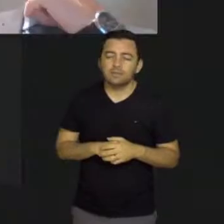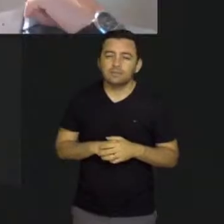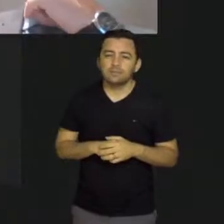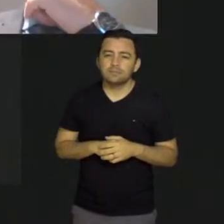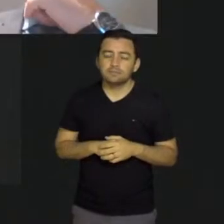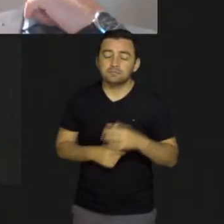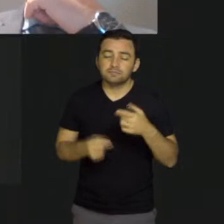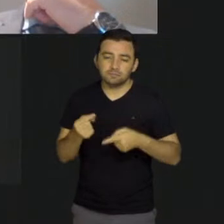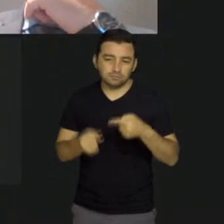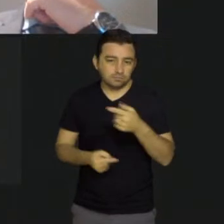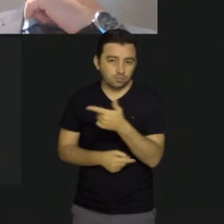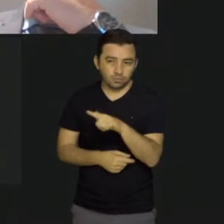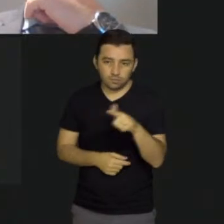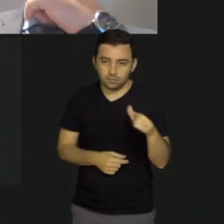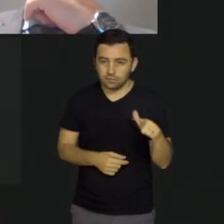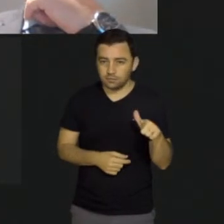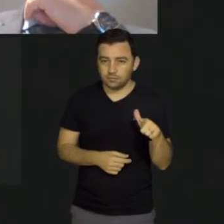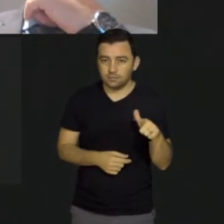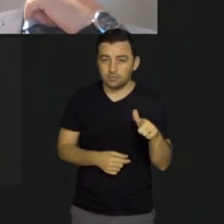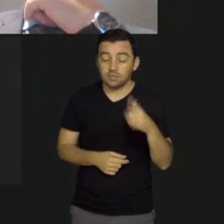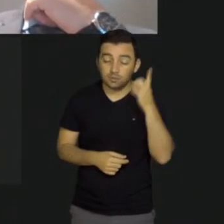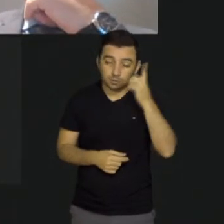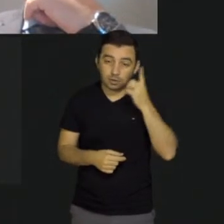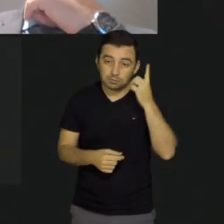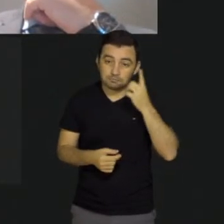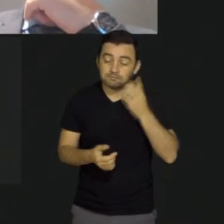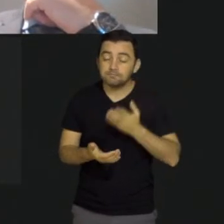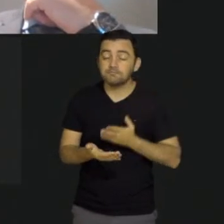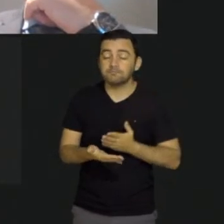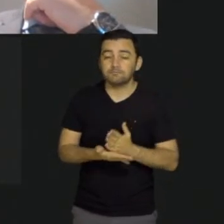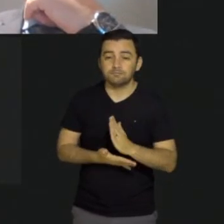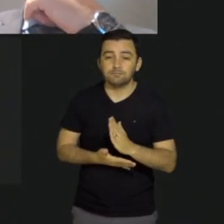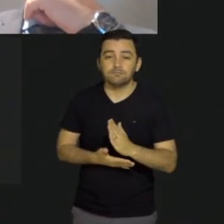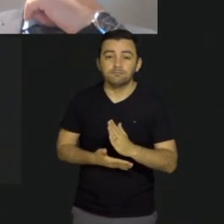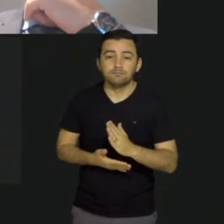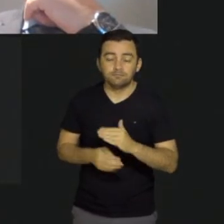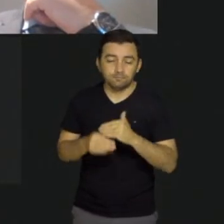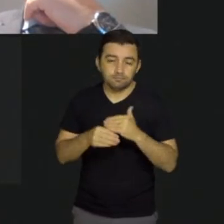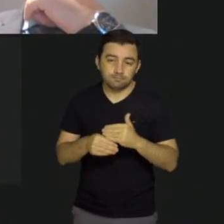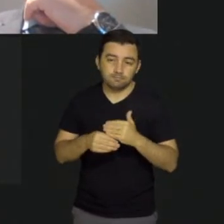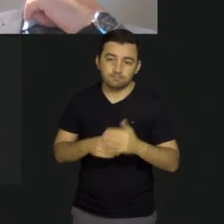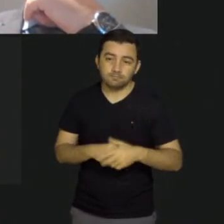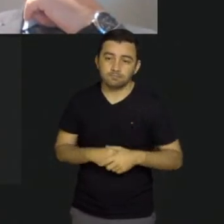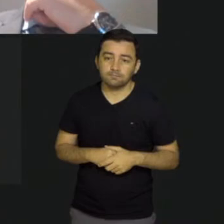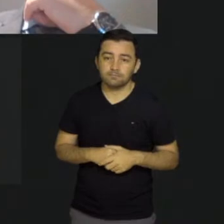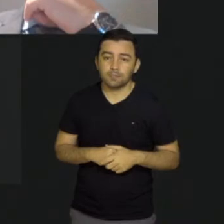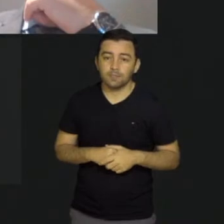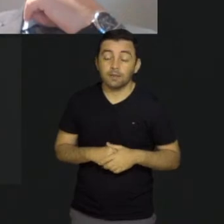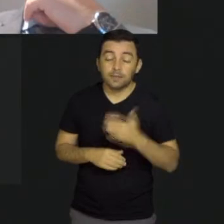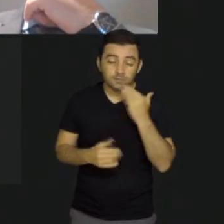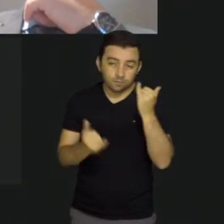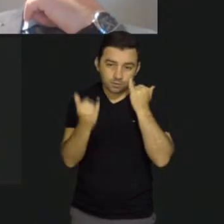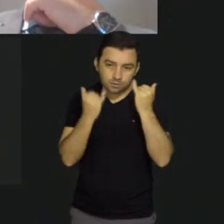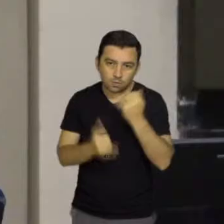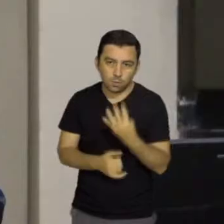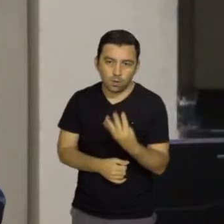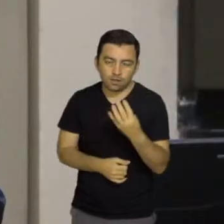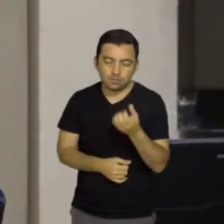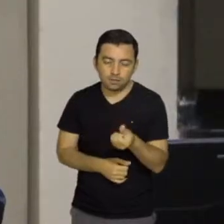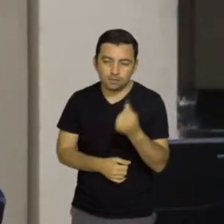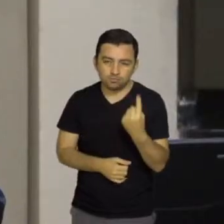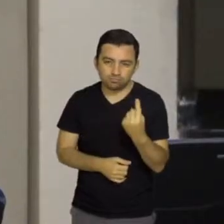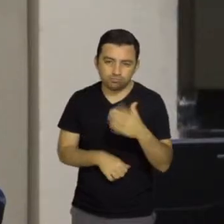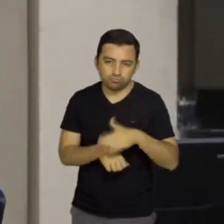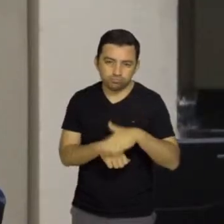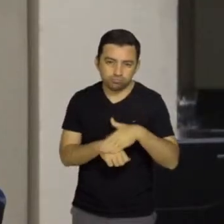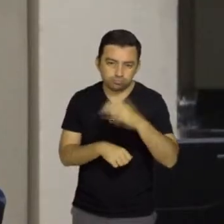queira discutir, em votação. Deputados que aprovam, permaneçam como se encontram. Aprovado por unanimidade. Pedido de informação 461, autoria do deputado